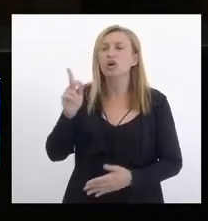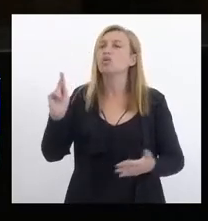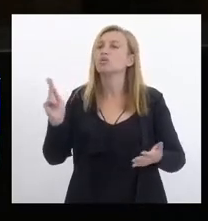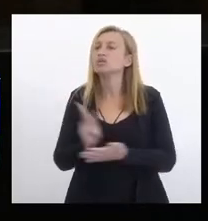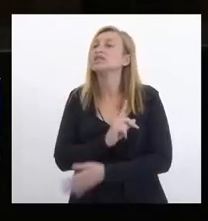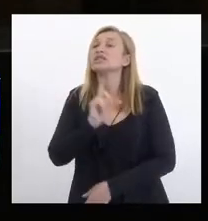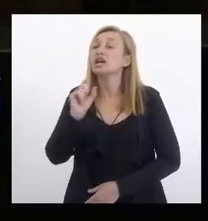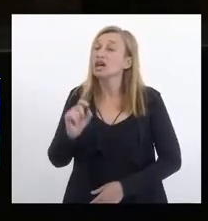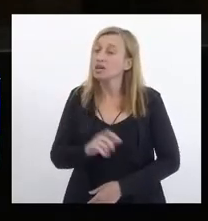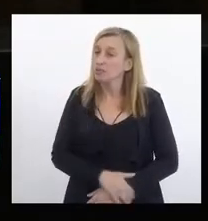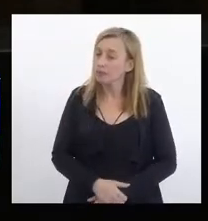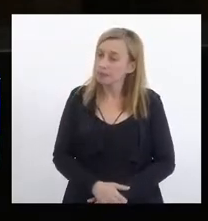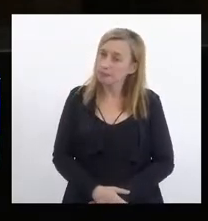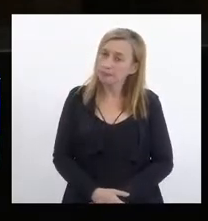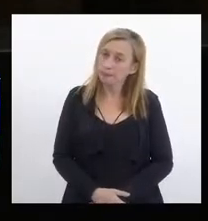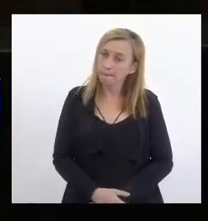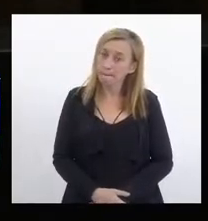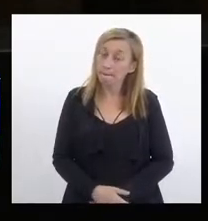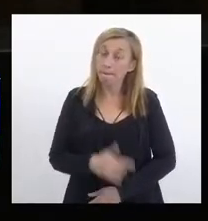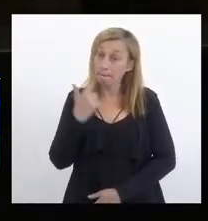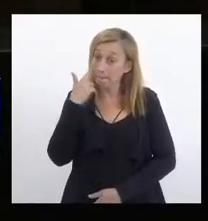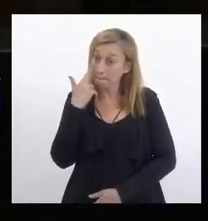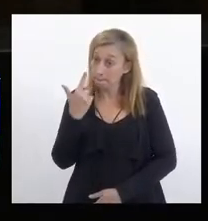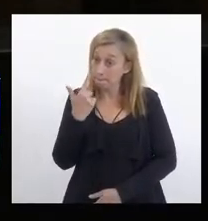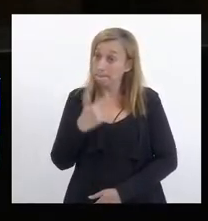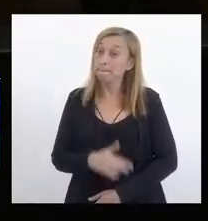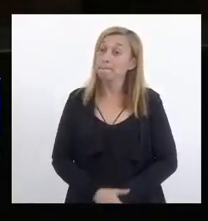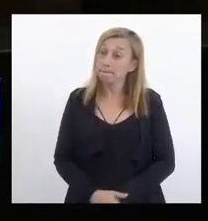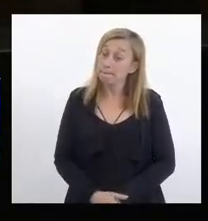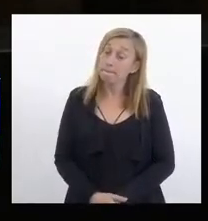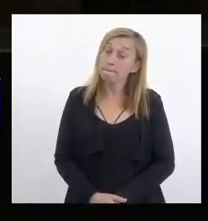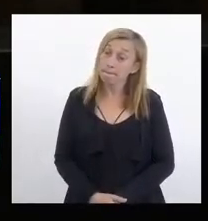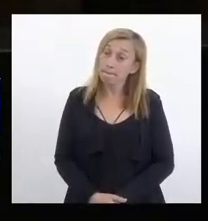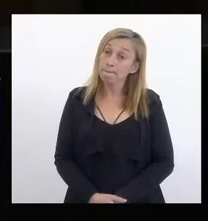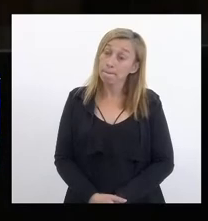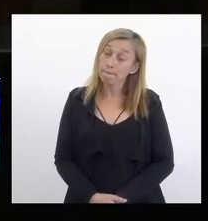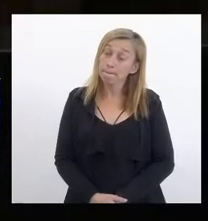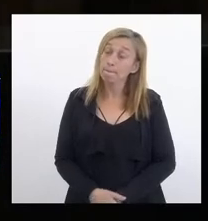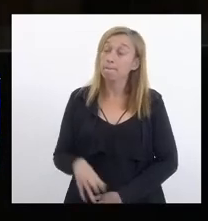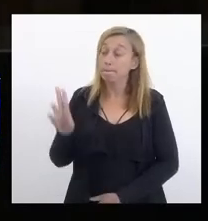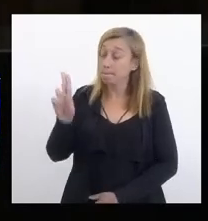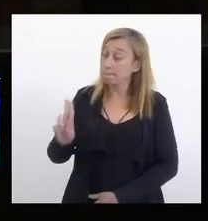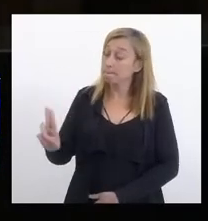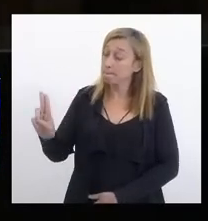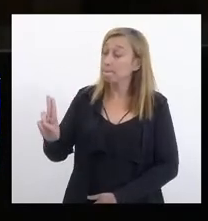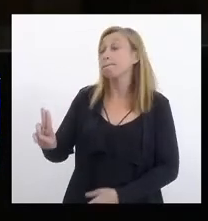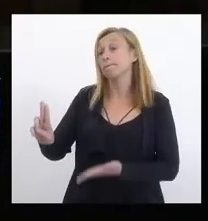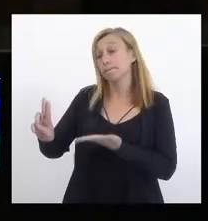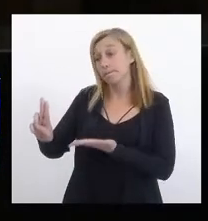seguinte, veja bem, é uma universidade,